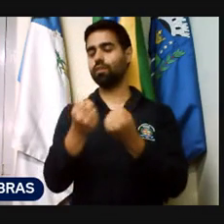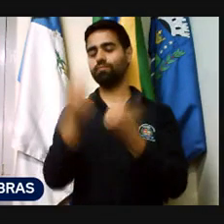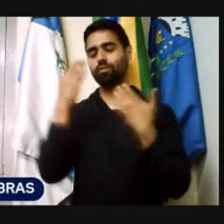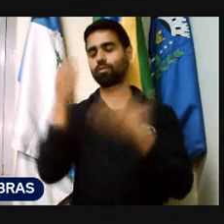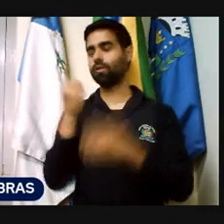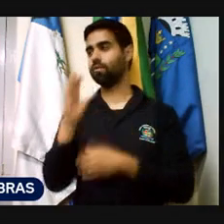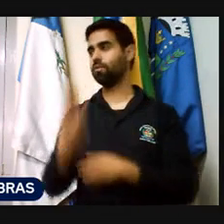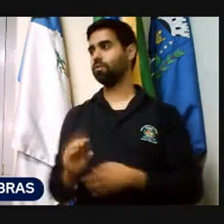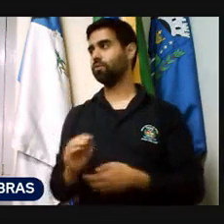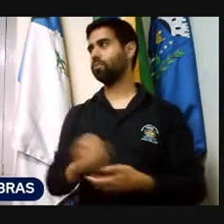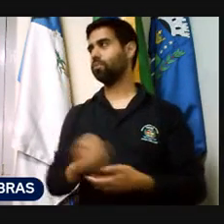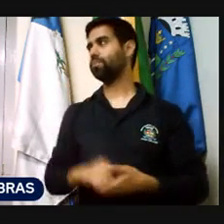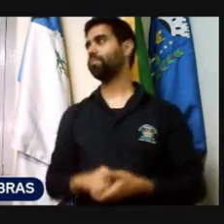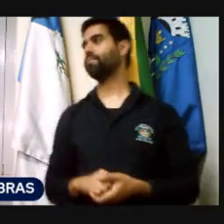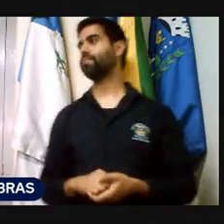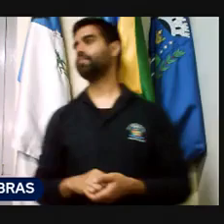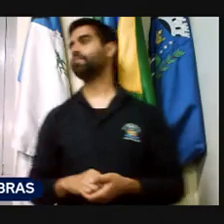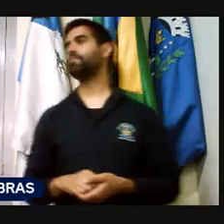todos.